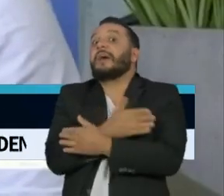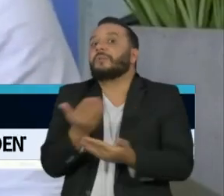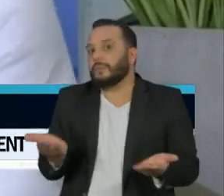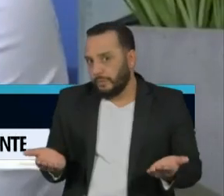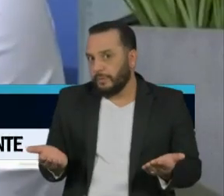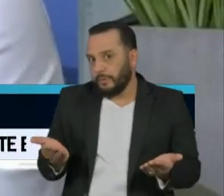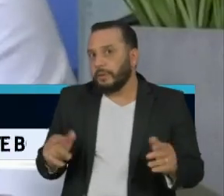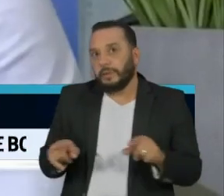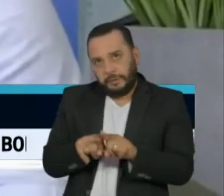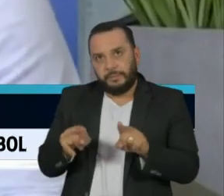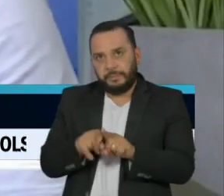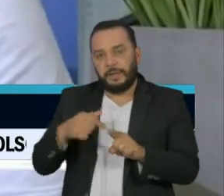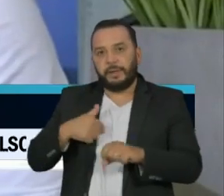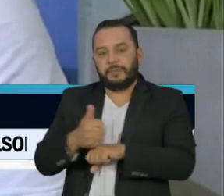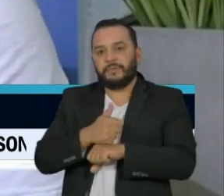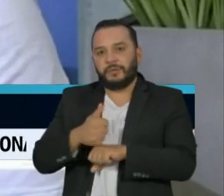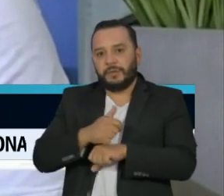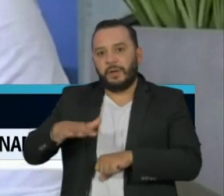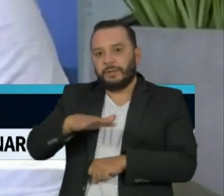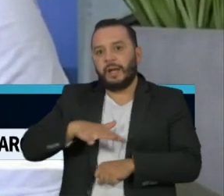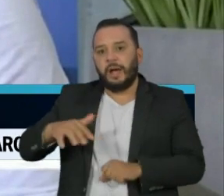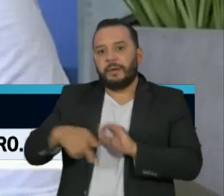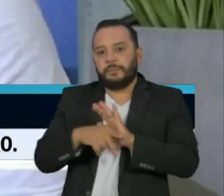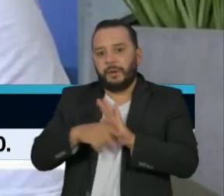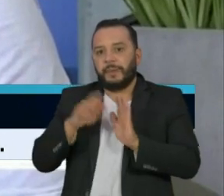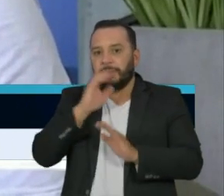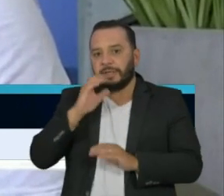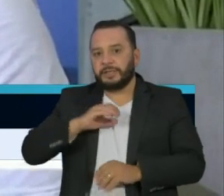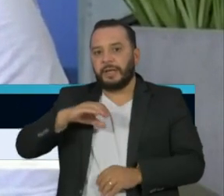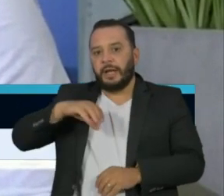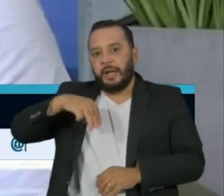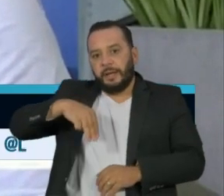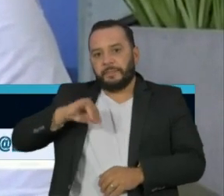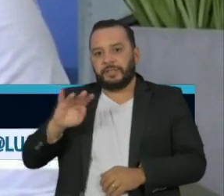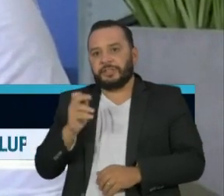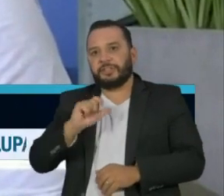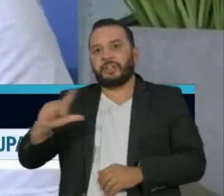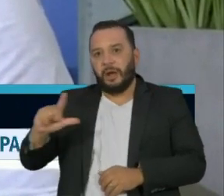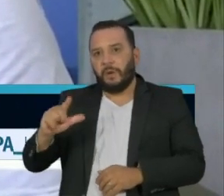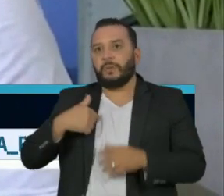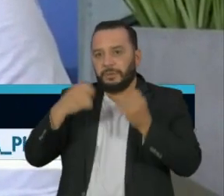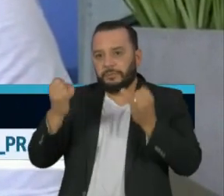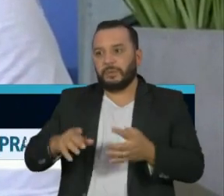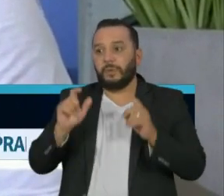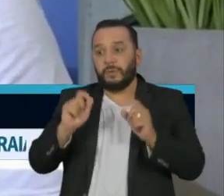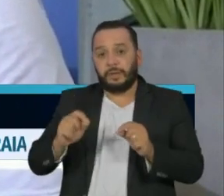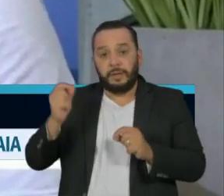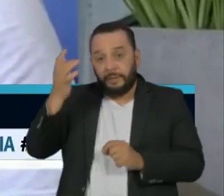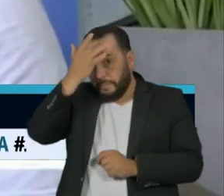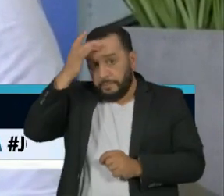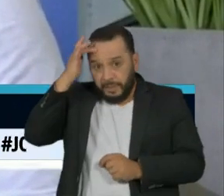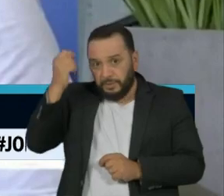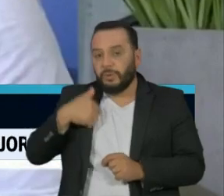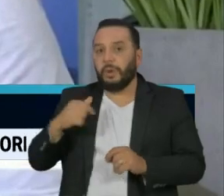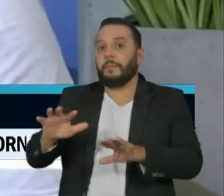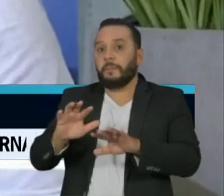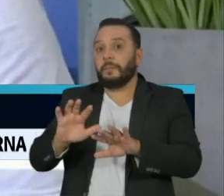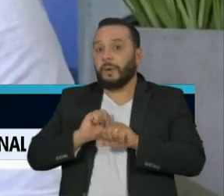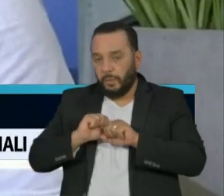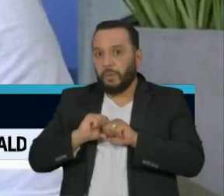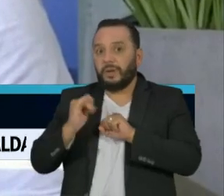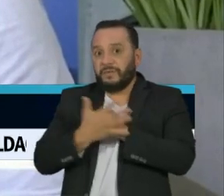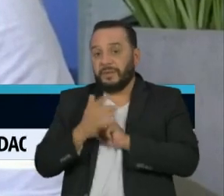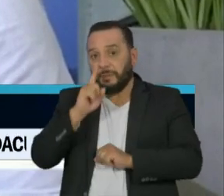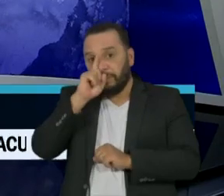e o especialista em emergências Michael Ryan aconselha as pessoas com alto risco de infecções devem se vacinar